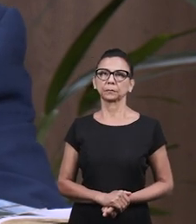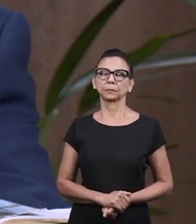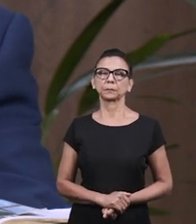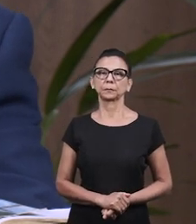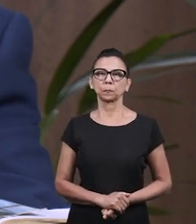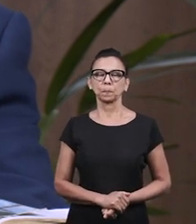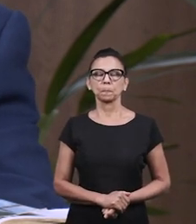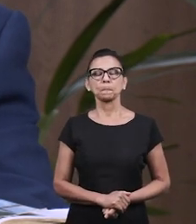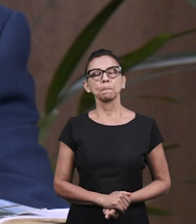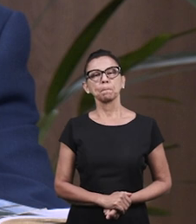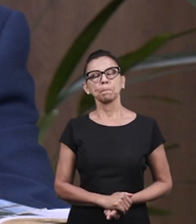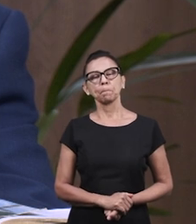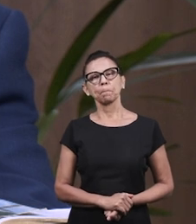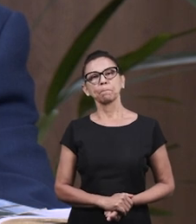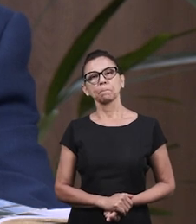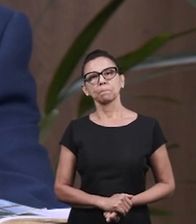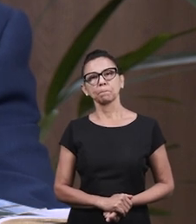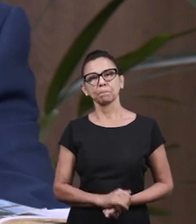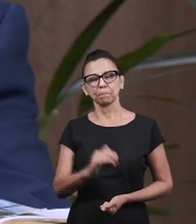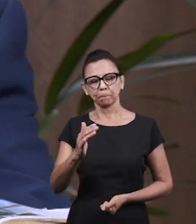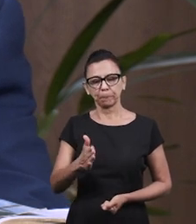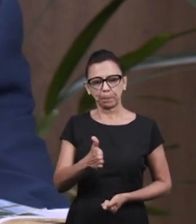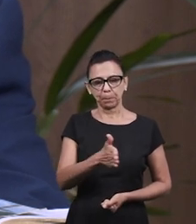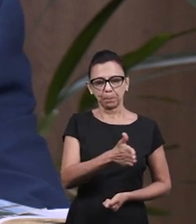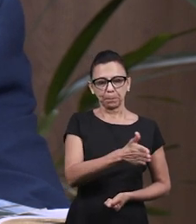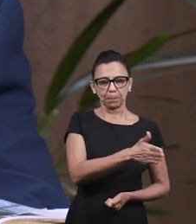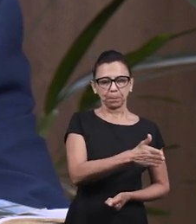Fechando esse bloco aqui,